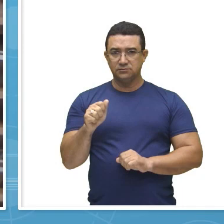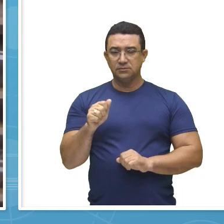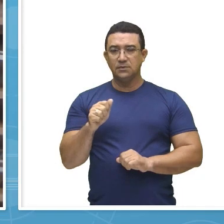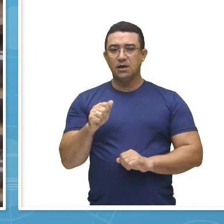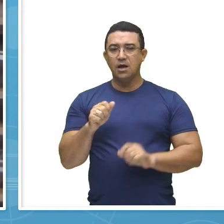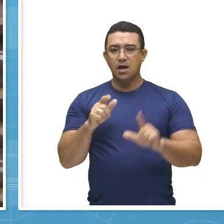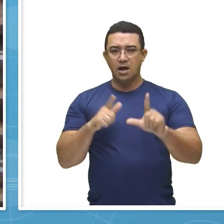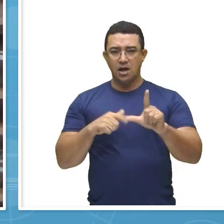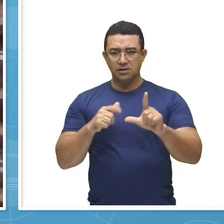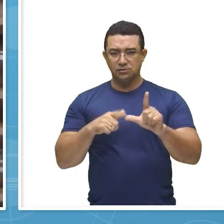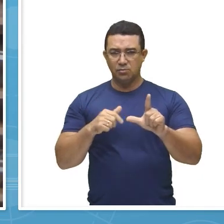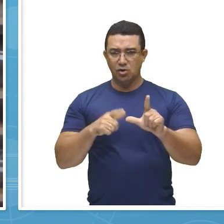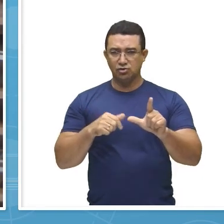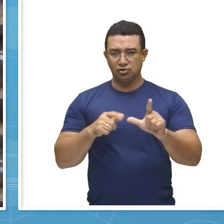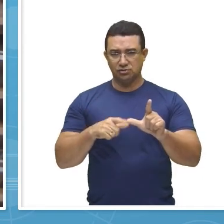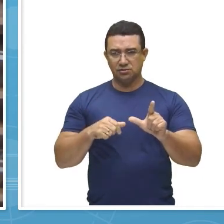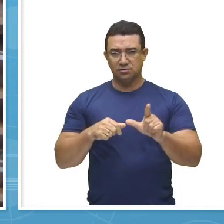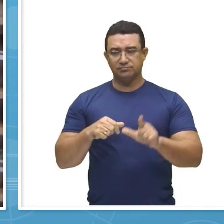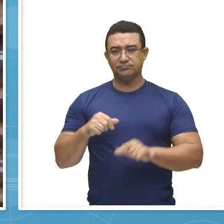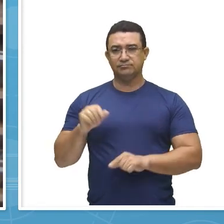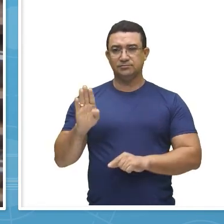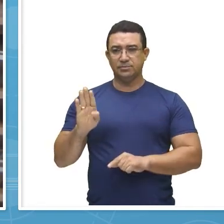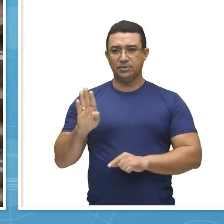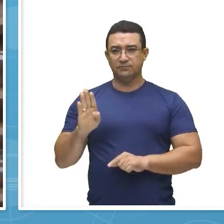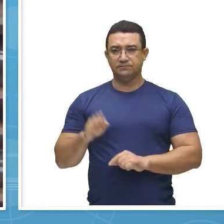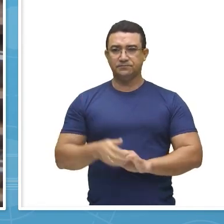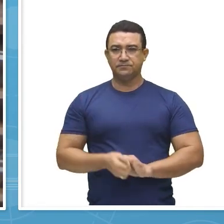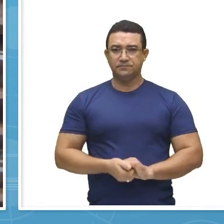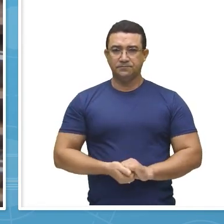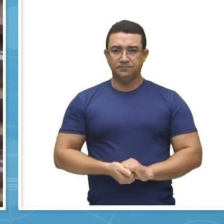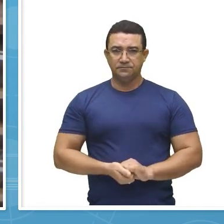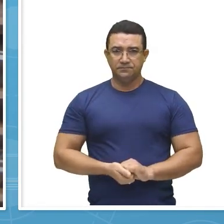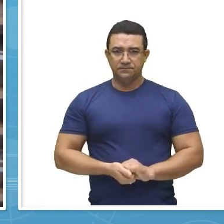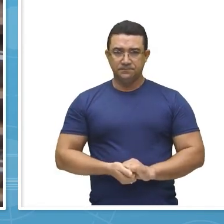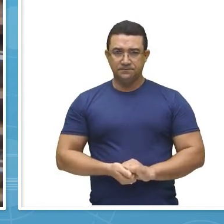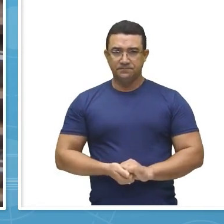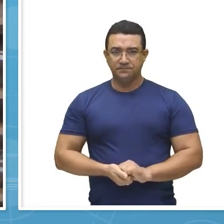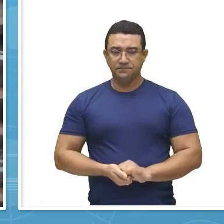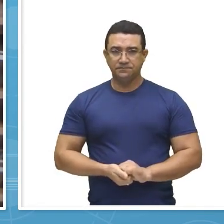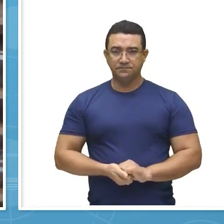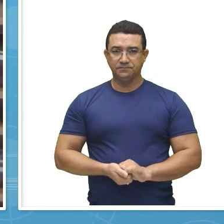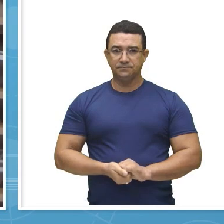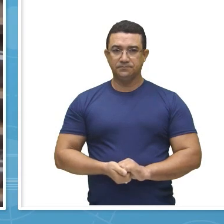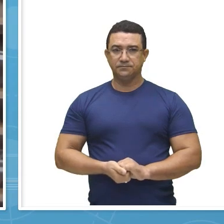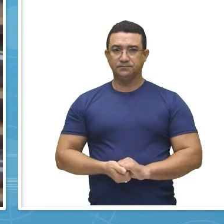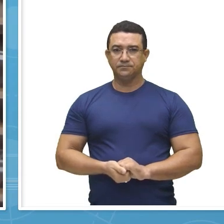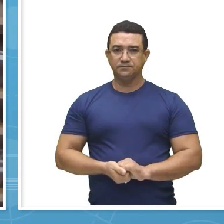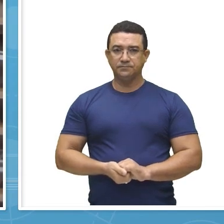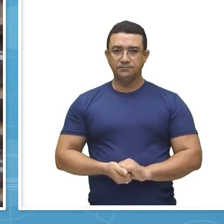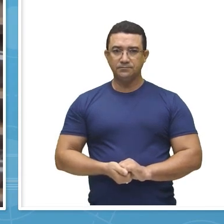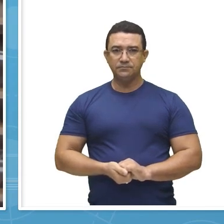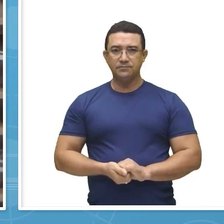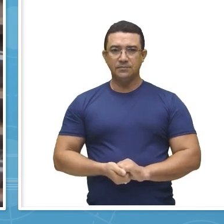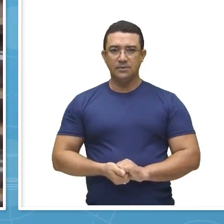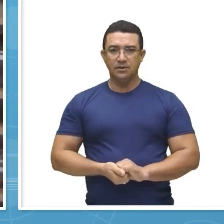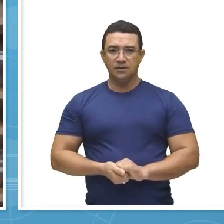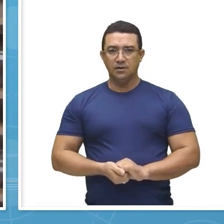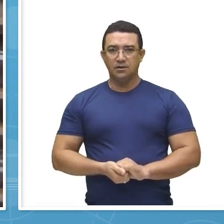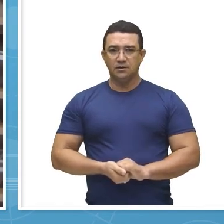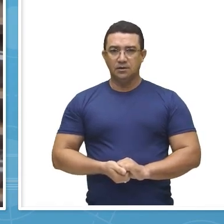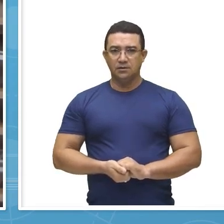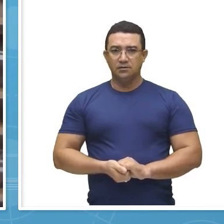que a questão 7 é a letra B. B de bola, né, que seria a Pangeia. Nós temos aí também